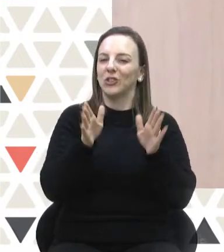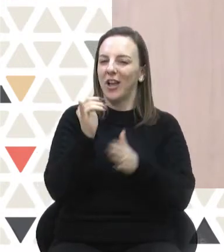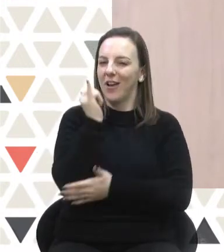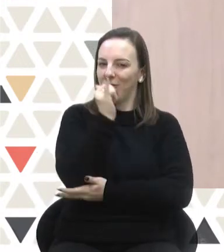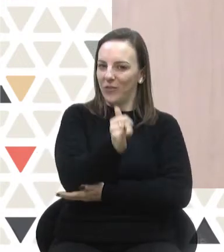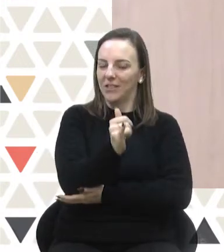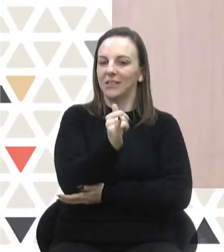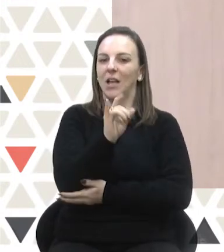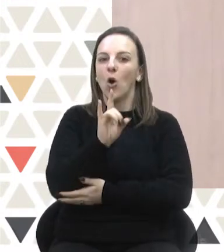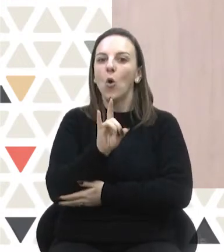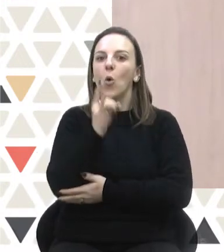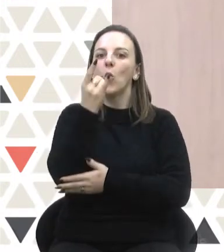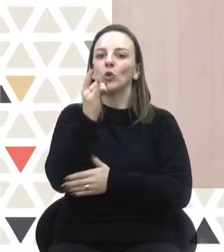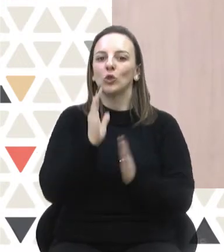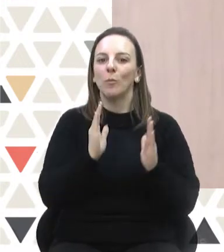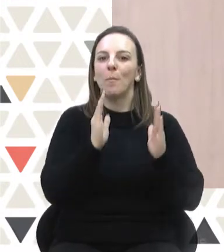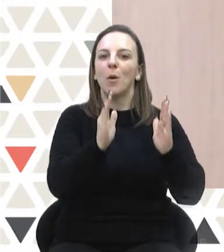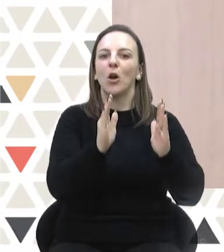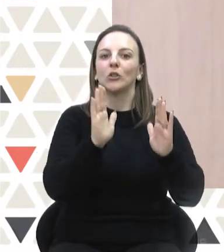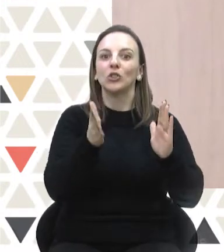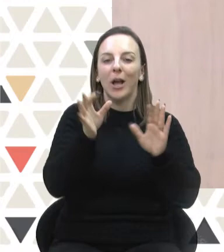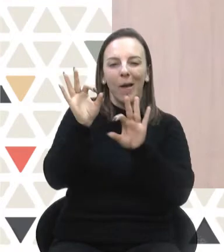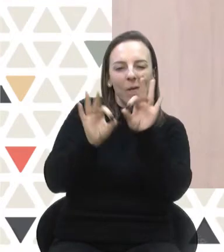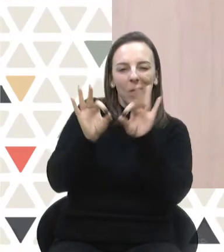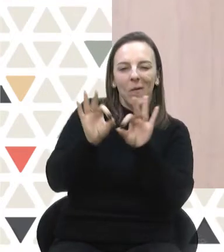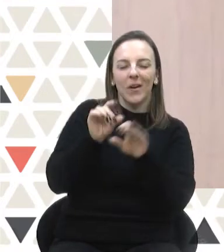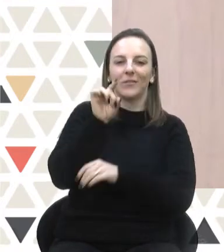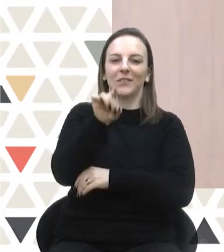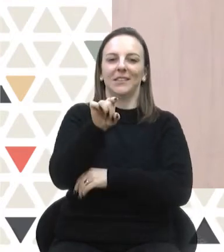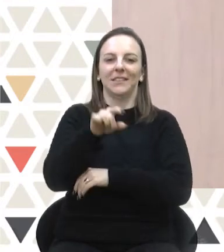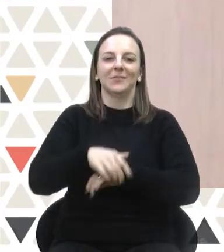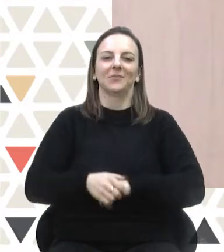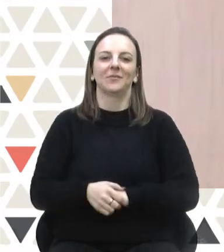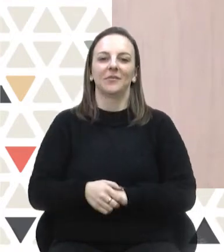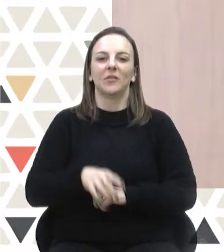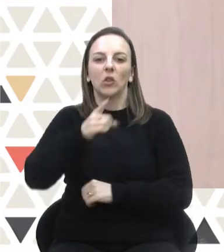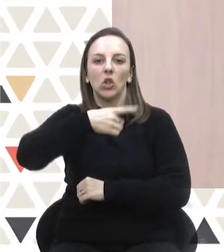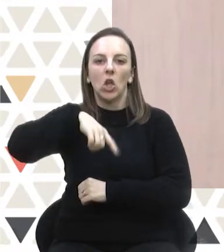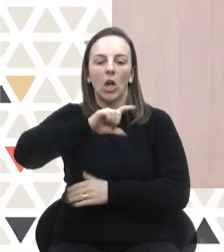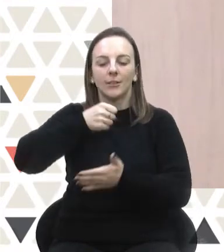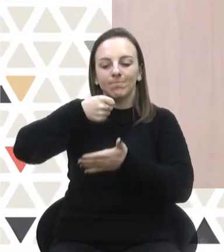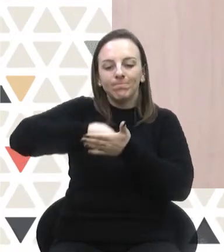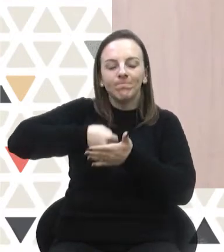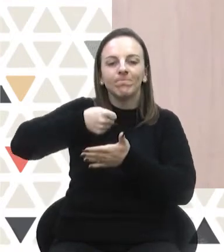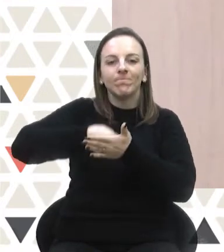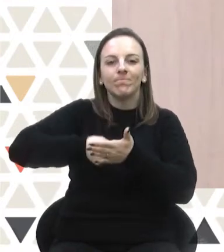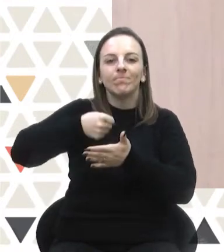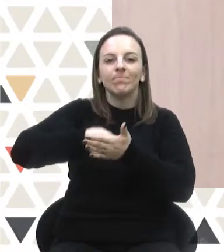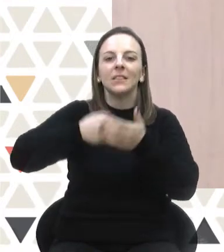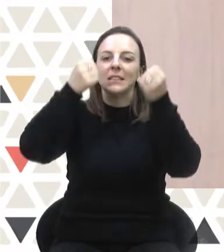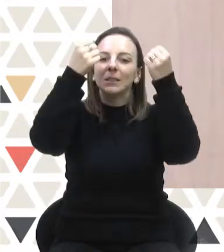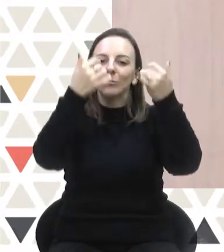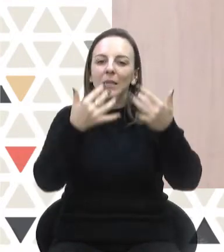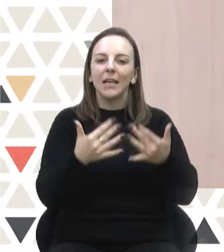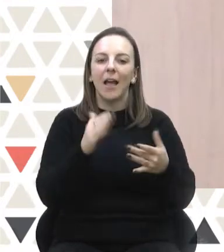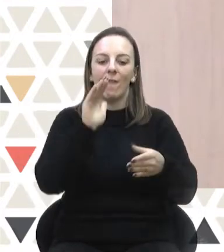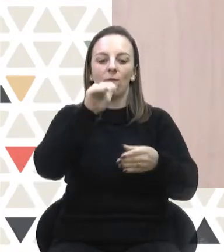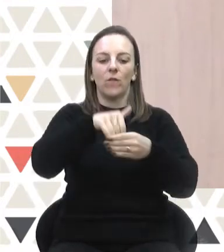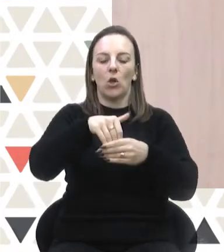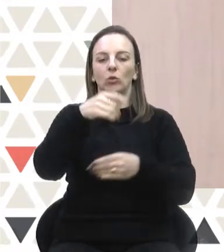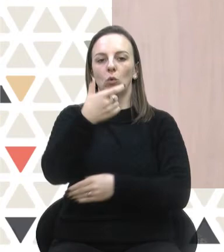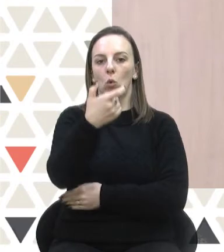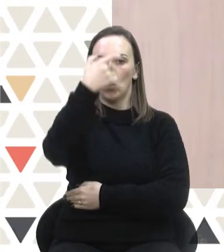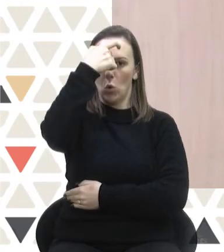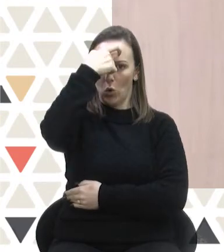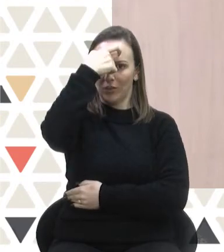módulo, mas já te adiantamos que o último da série já está sendo preparado para você. Vamos nos dedicar a